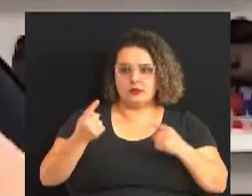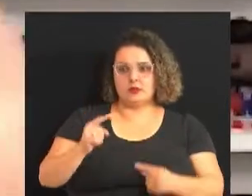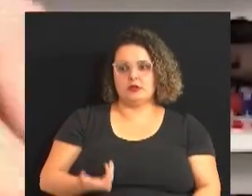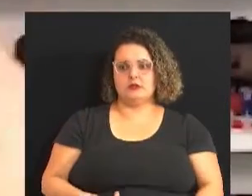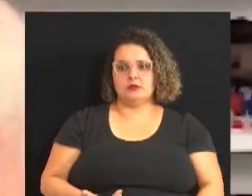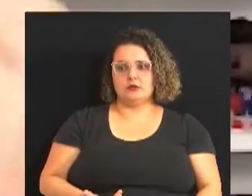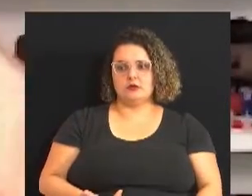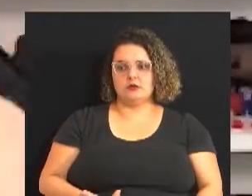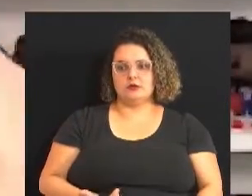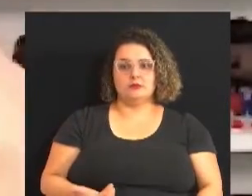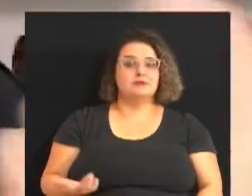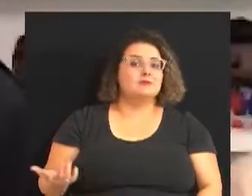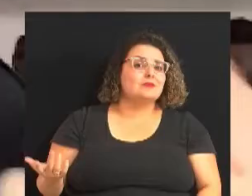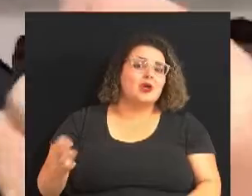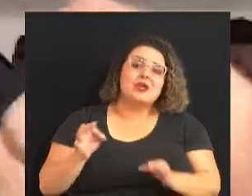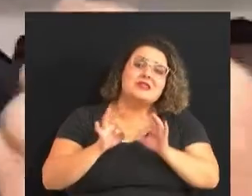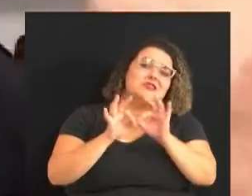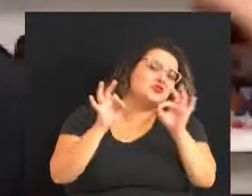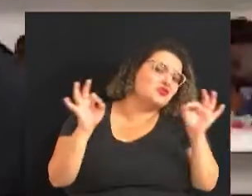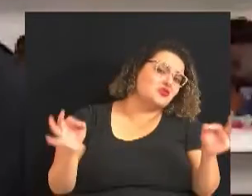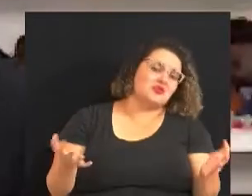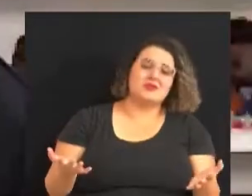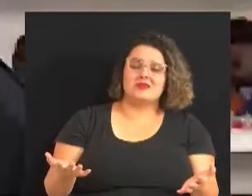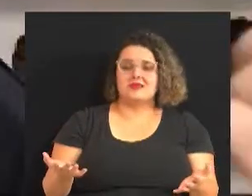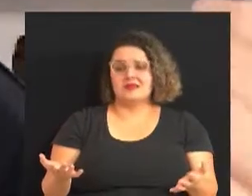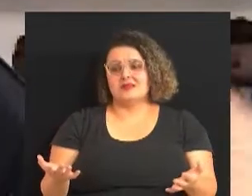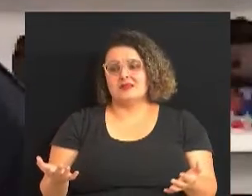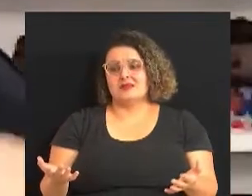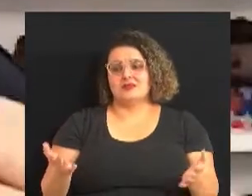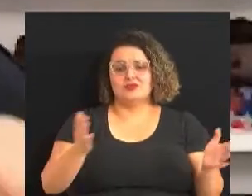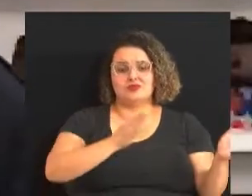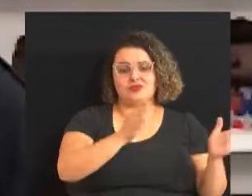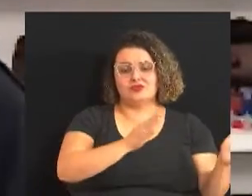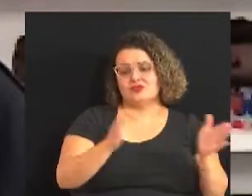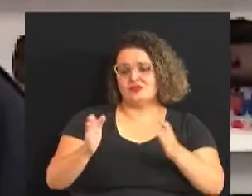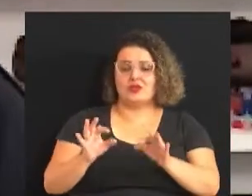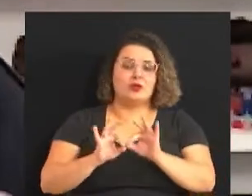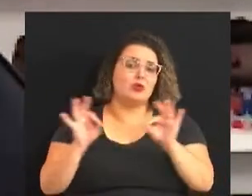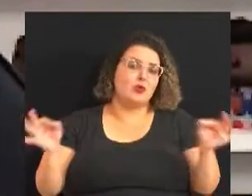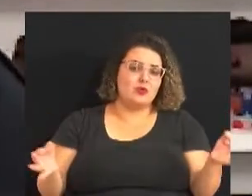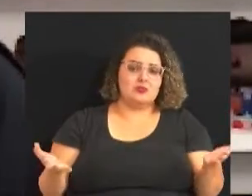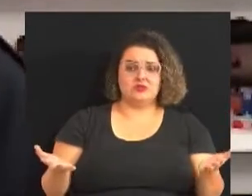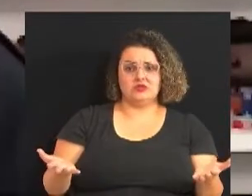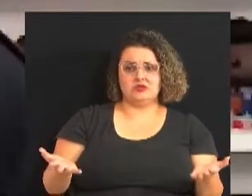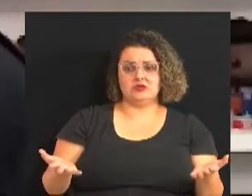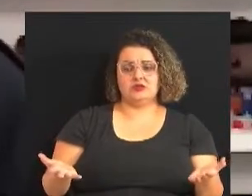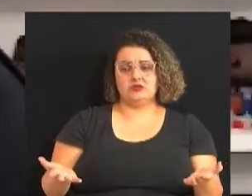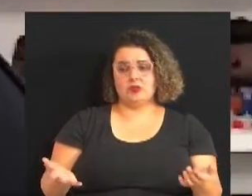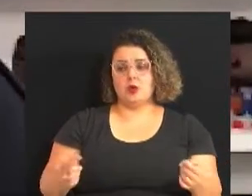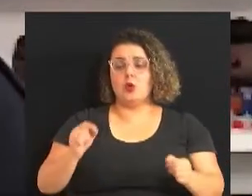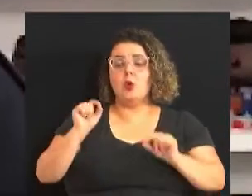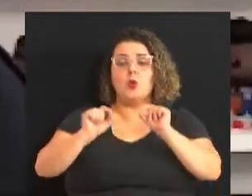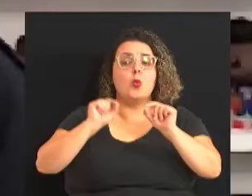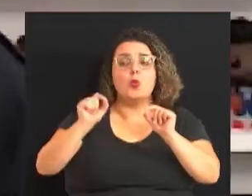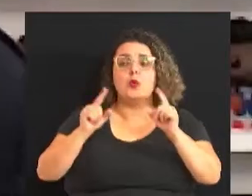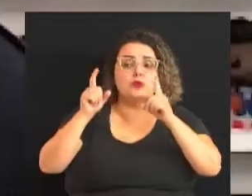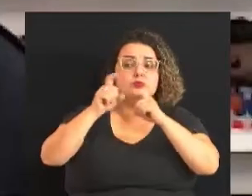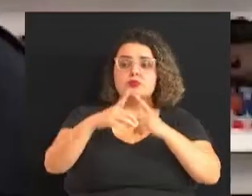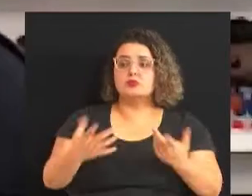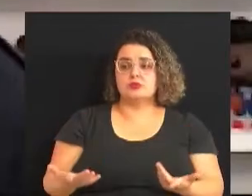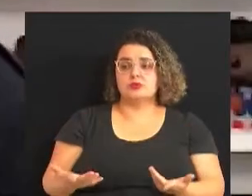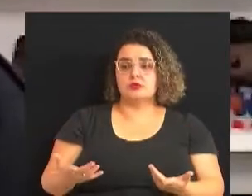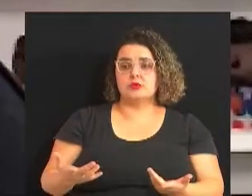dizer, cara, olha a distância que tem de uma janela para outra. Difícil. Então, o que dificulta? Dificulta você